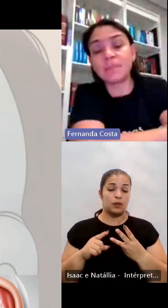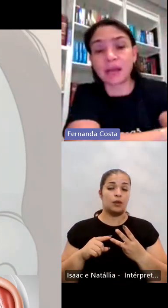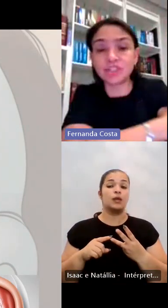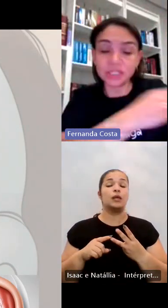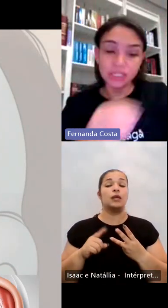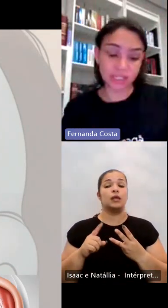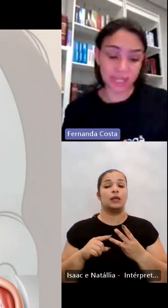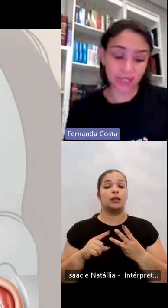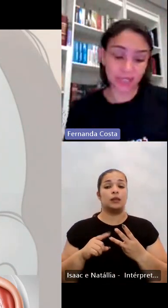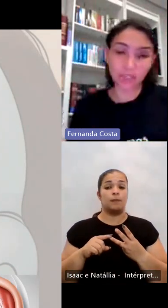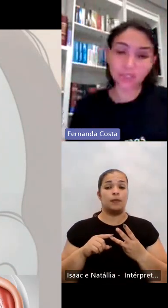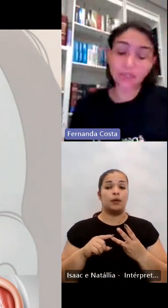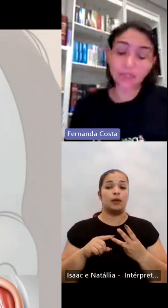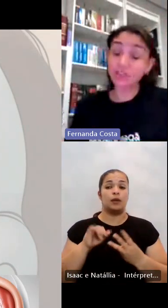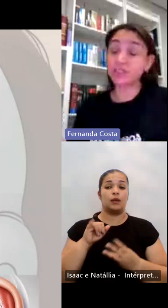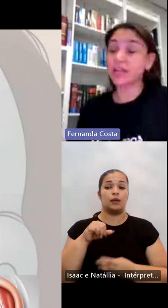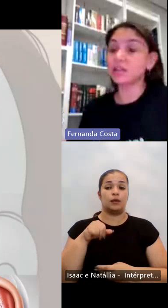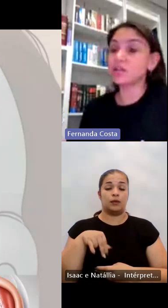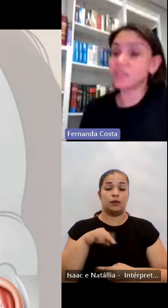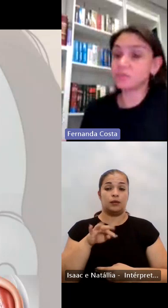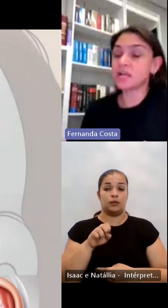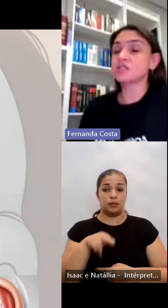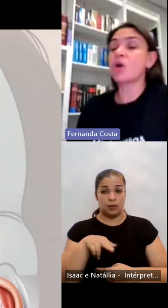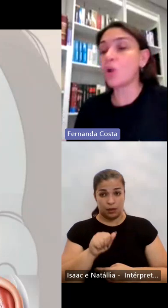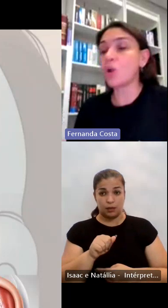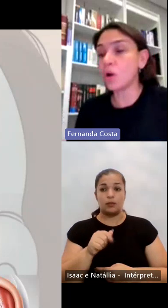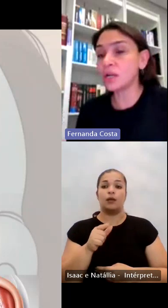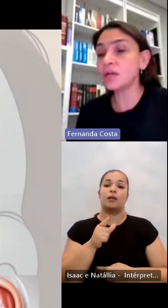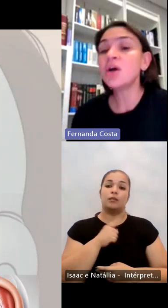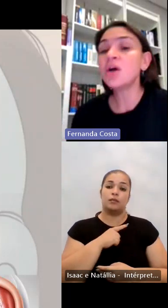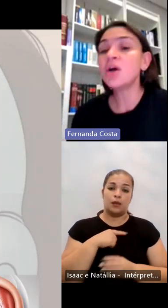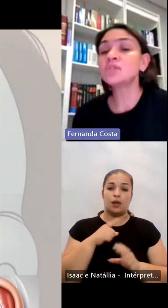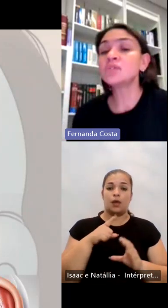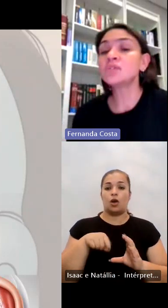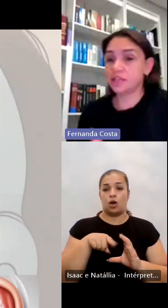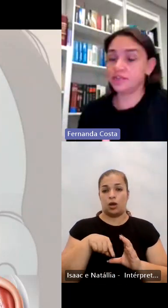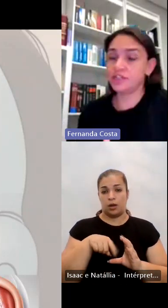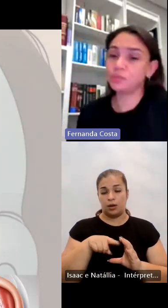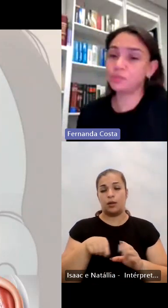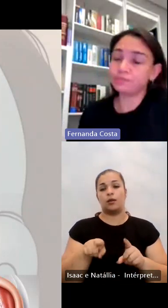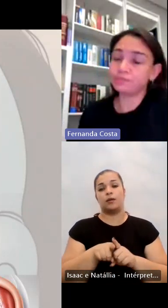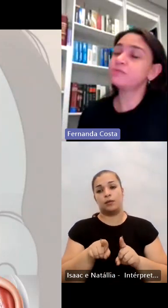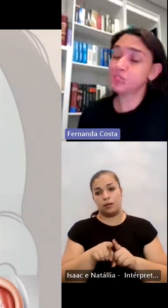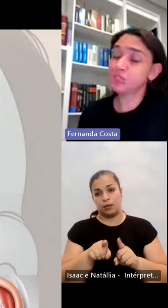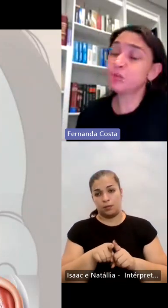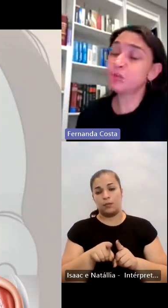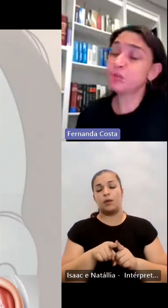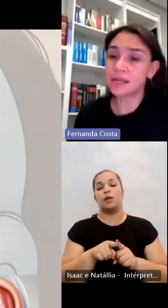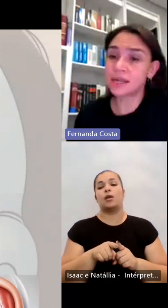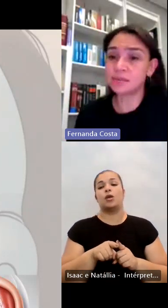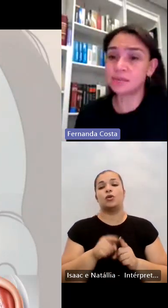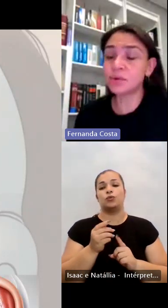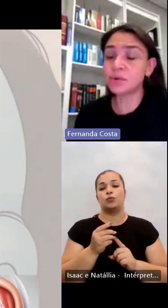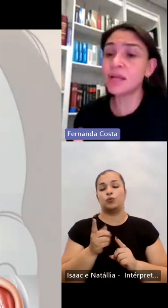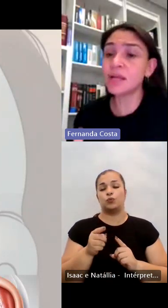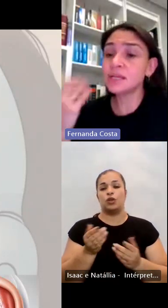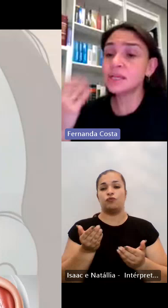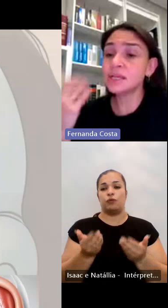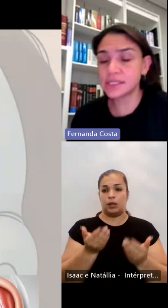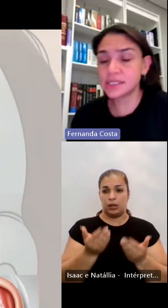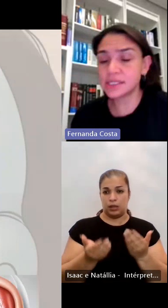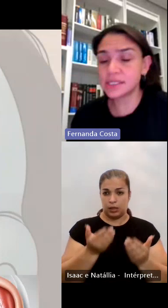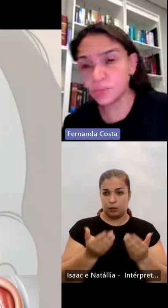né? E na parte externa, na parte interna, nós temos a cóclea, os canais vestibulares, canais